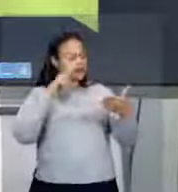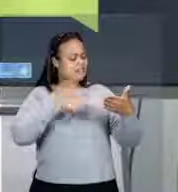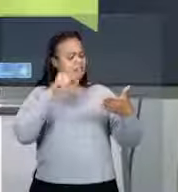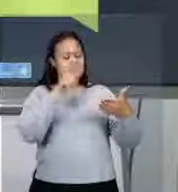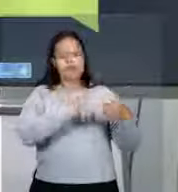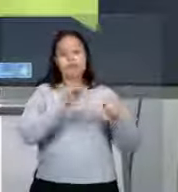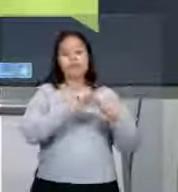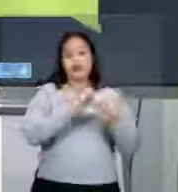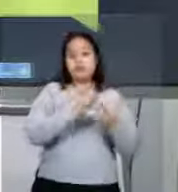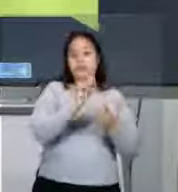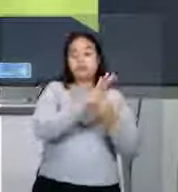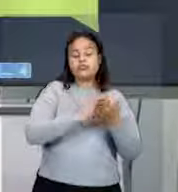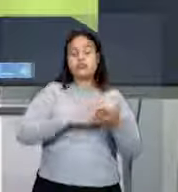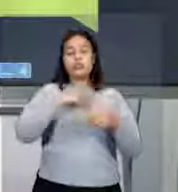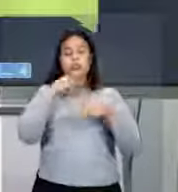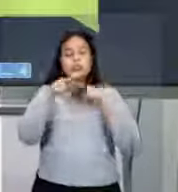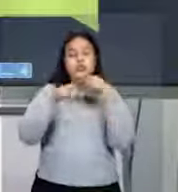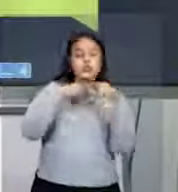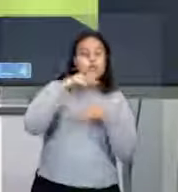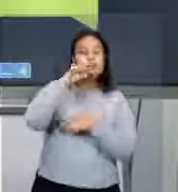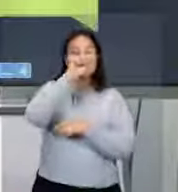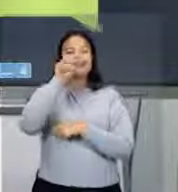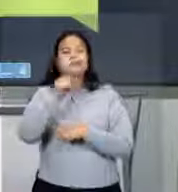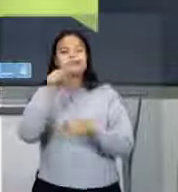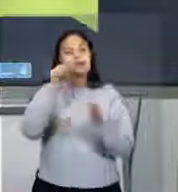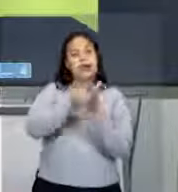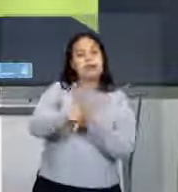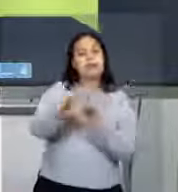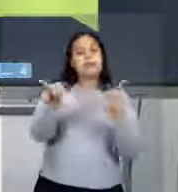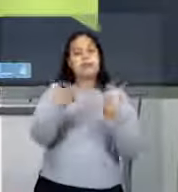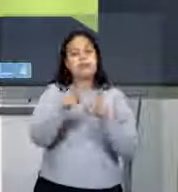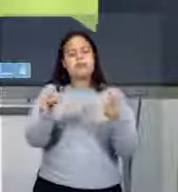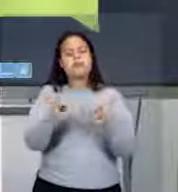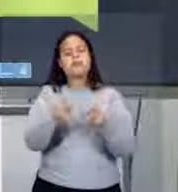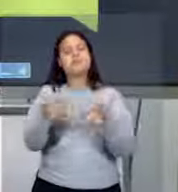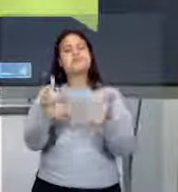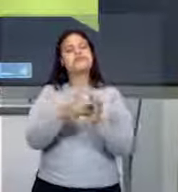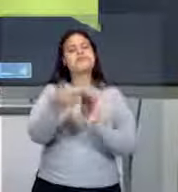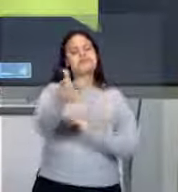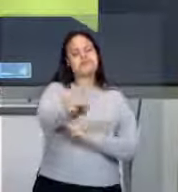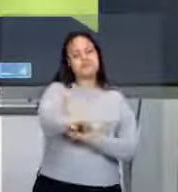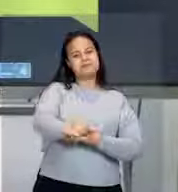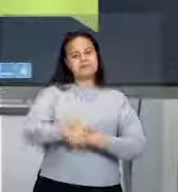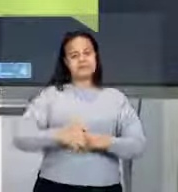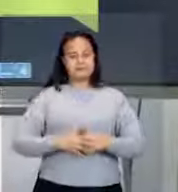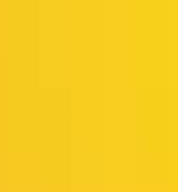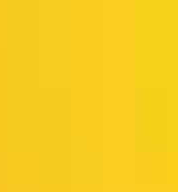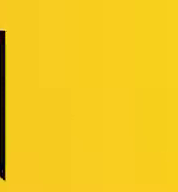atividades, tire a dúvida com seus professores e até a próxima aula.